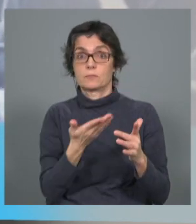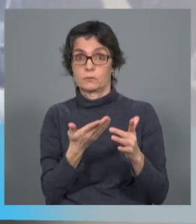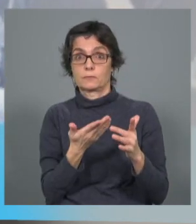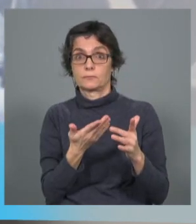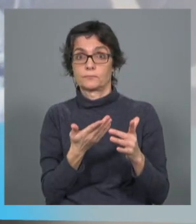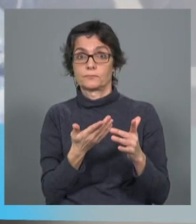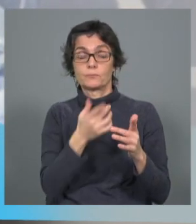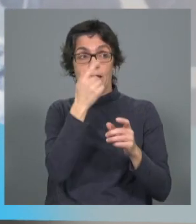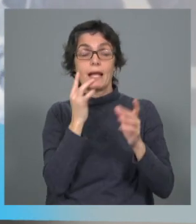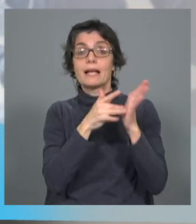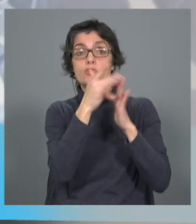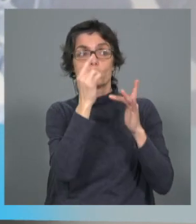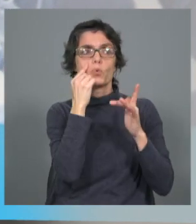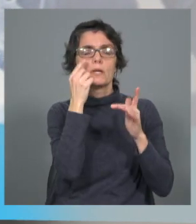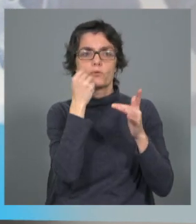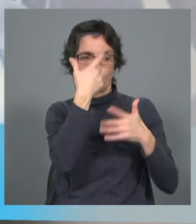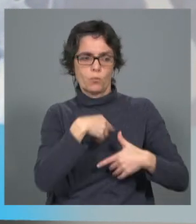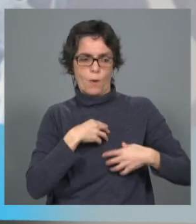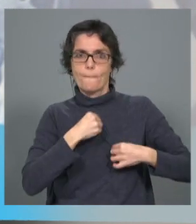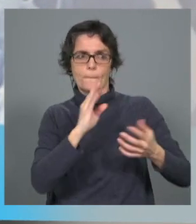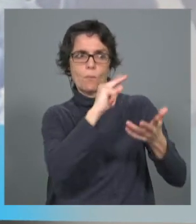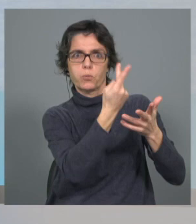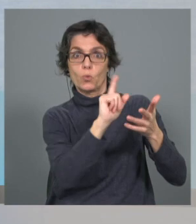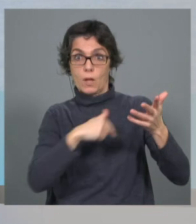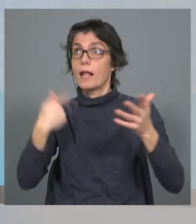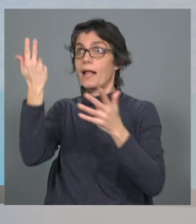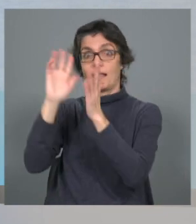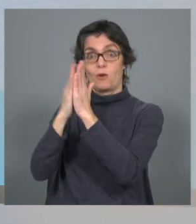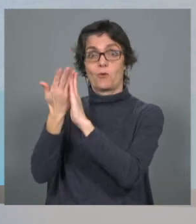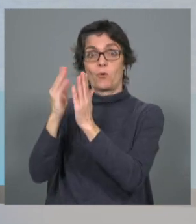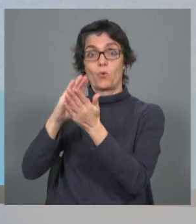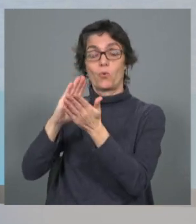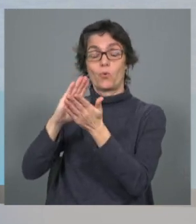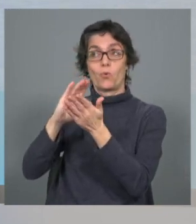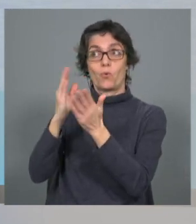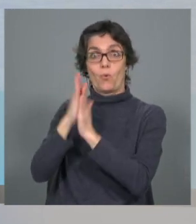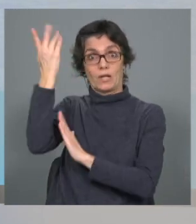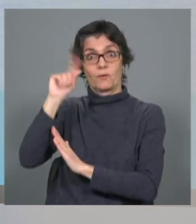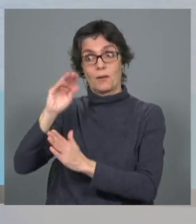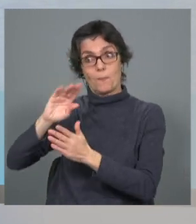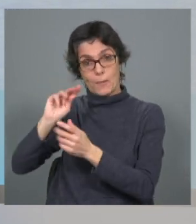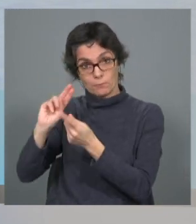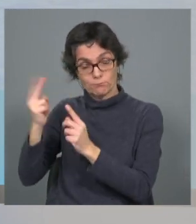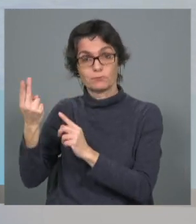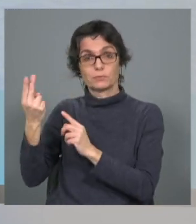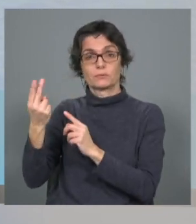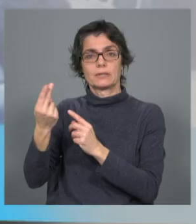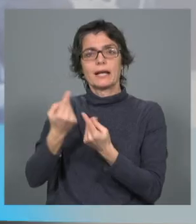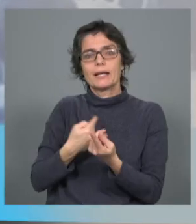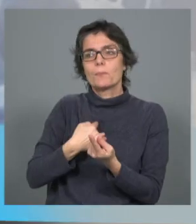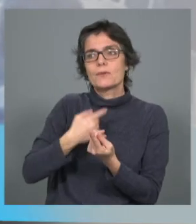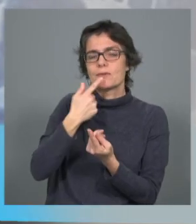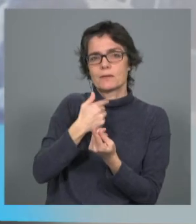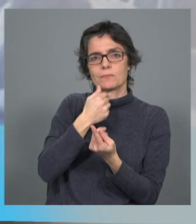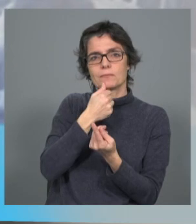transfigura Deus, ou seja, revela um Deus de outra maneira. À medida que eu vou conhecendo este Deus, eu percebo que não é pelos sacrifícios humanos que vou, não é pela